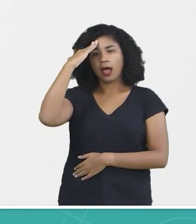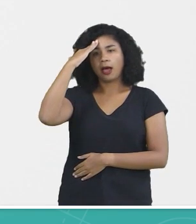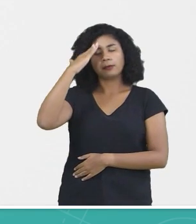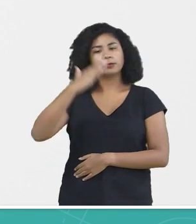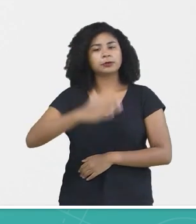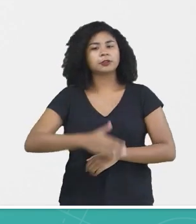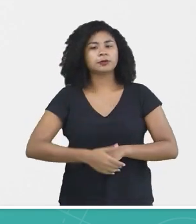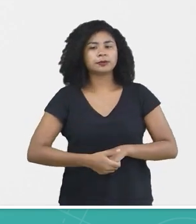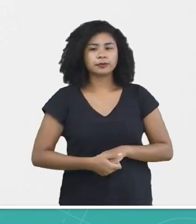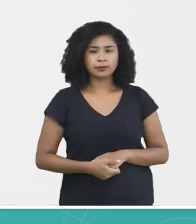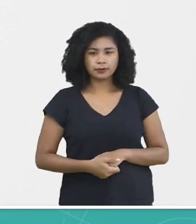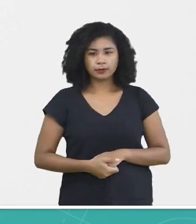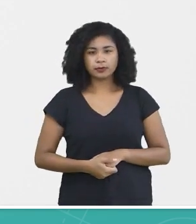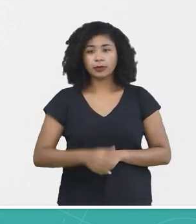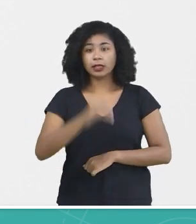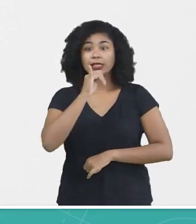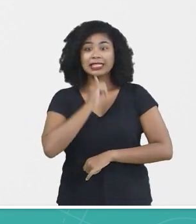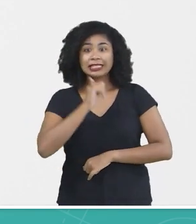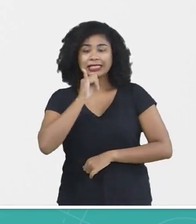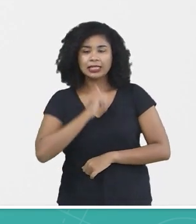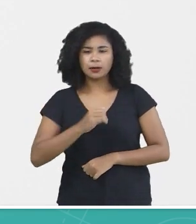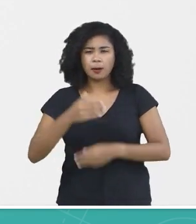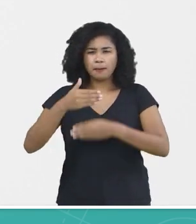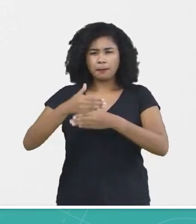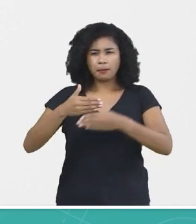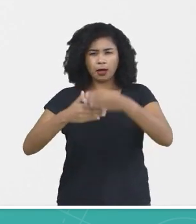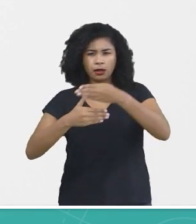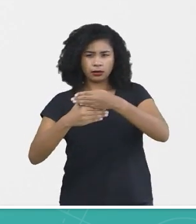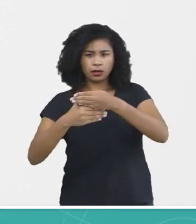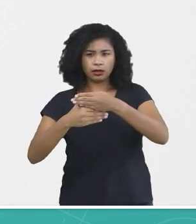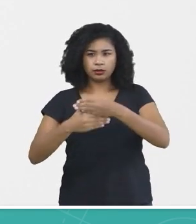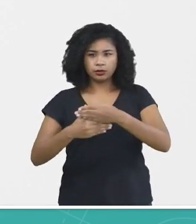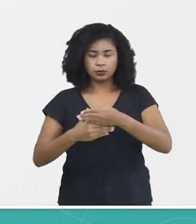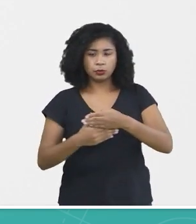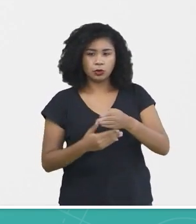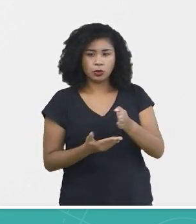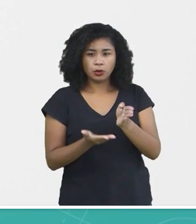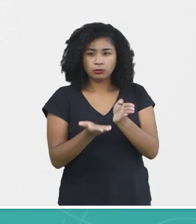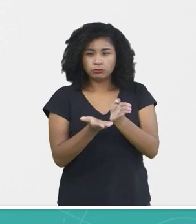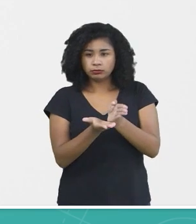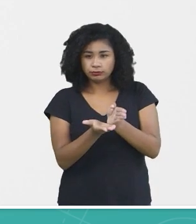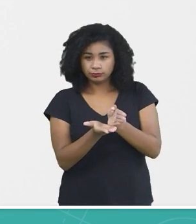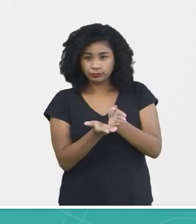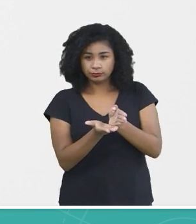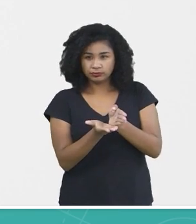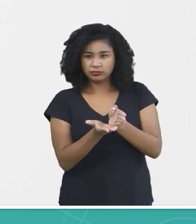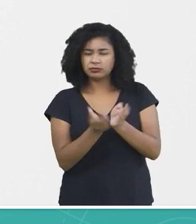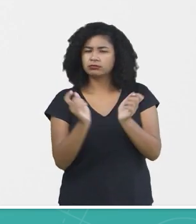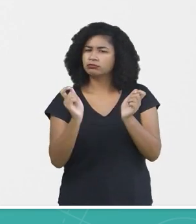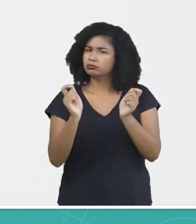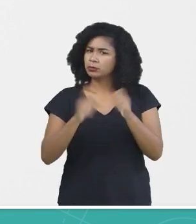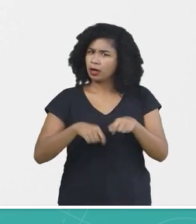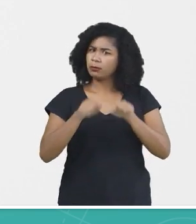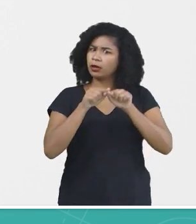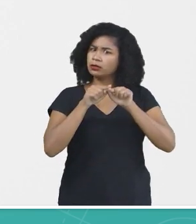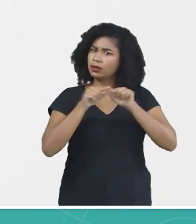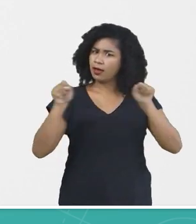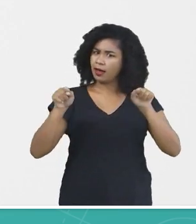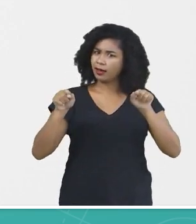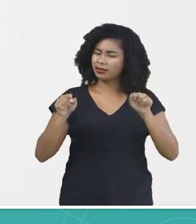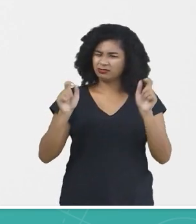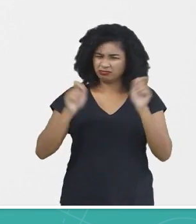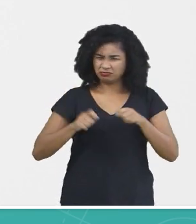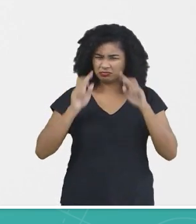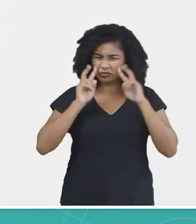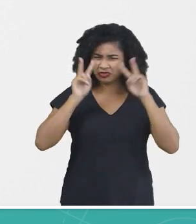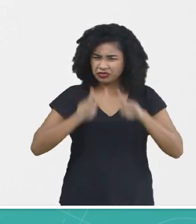tranquilo é, olha, o encontro de duas paredes forma uma reta, né? Será? Vocês conseguem ter essa